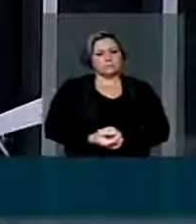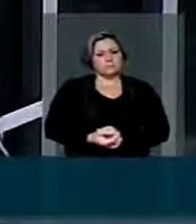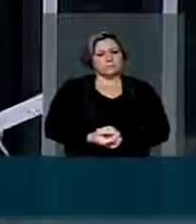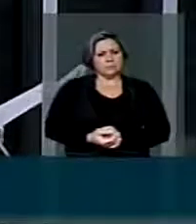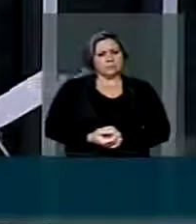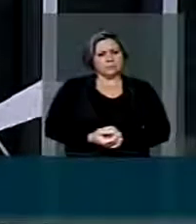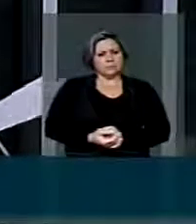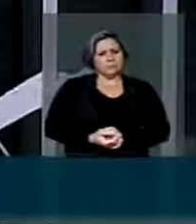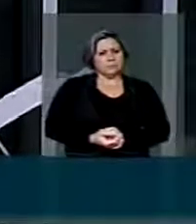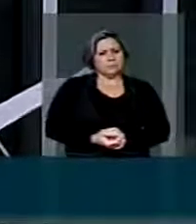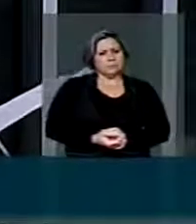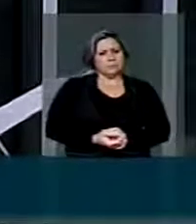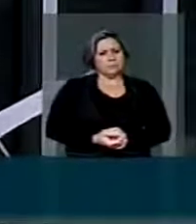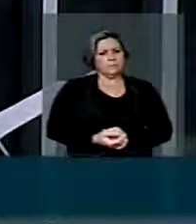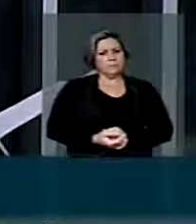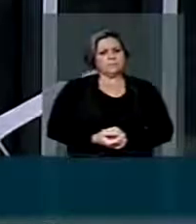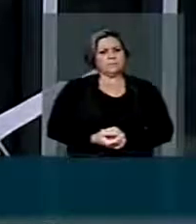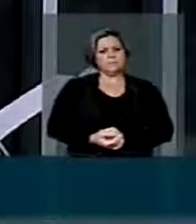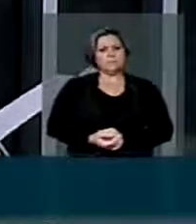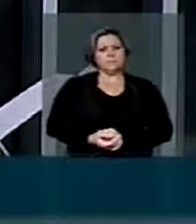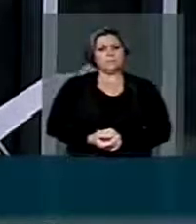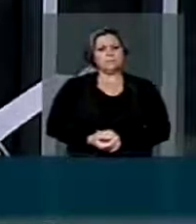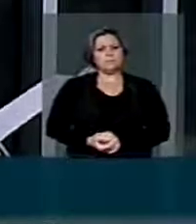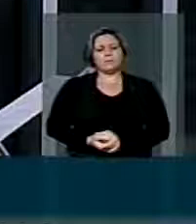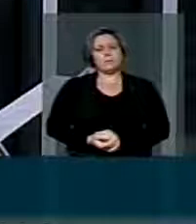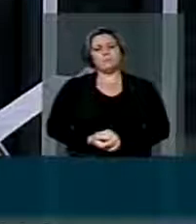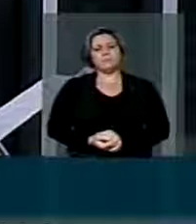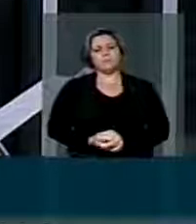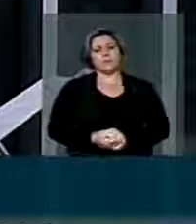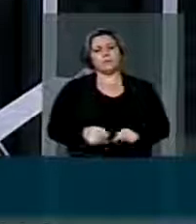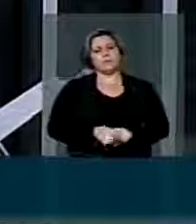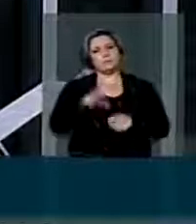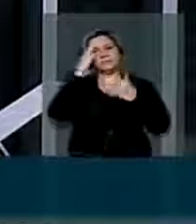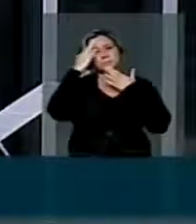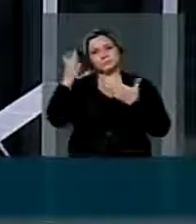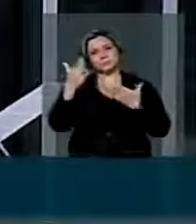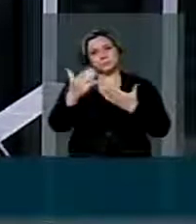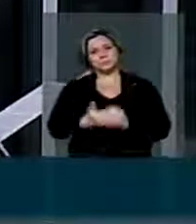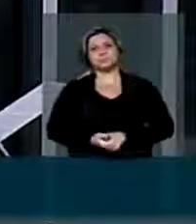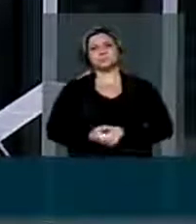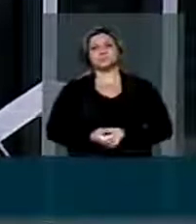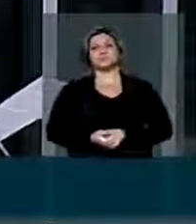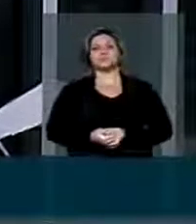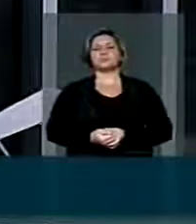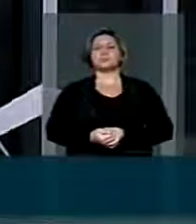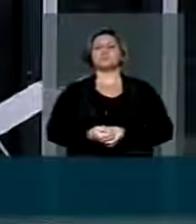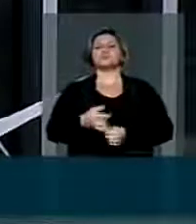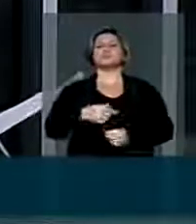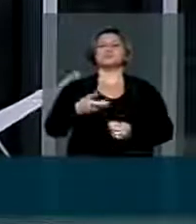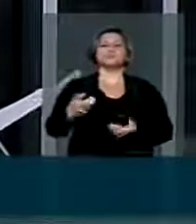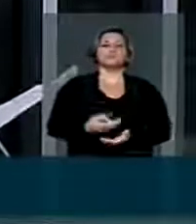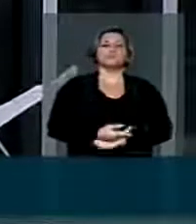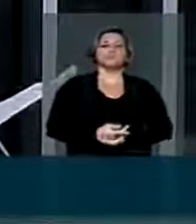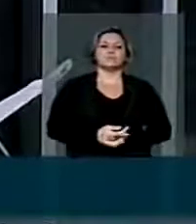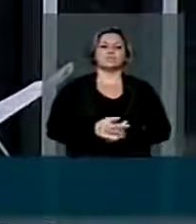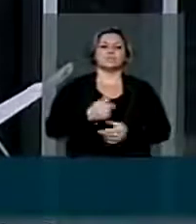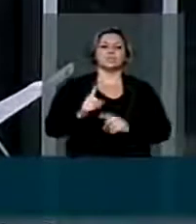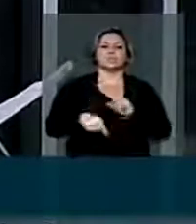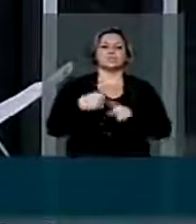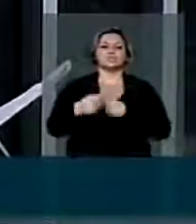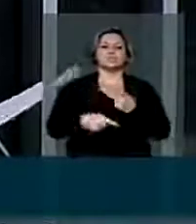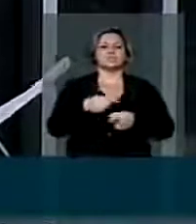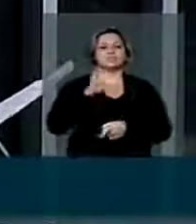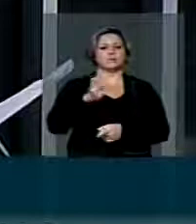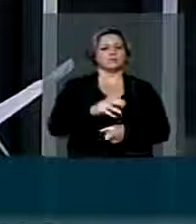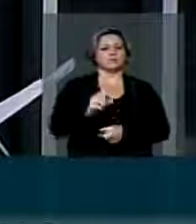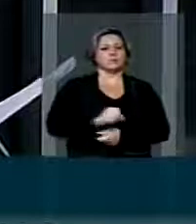Agradeço penhoradamente o meu presidente, Amaury Teixeira. Ocorre que depois de